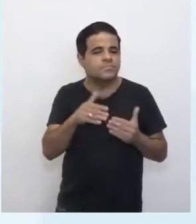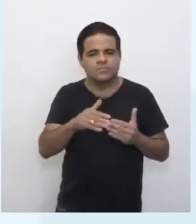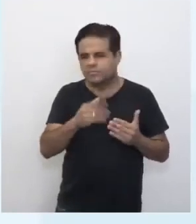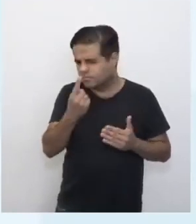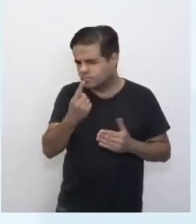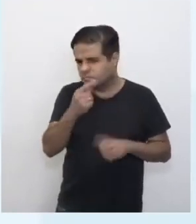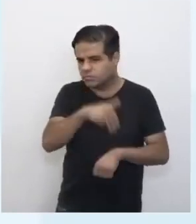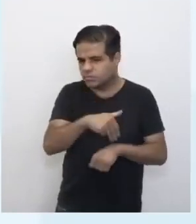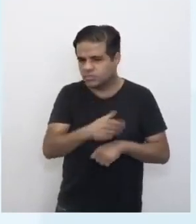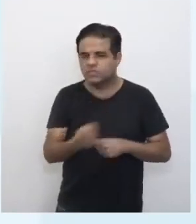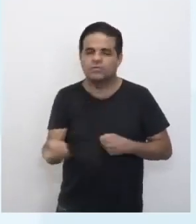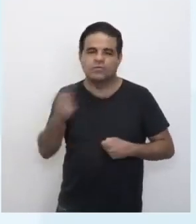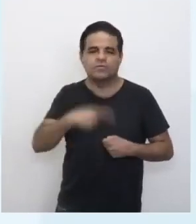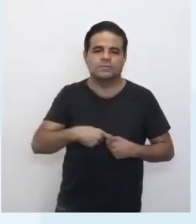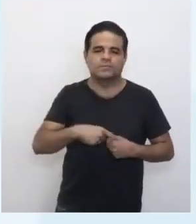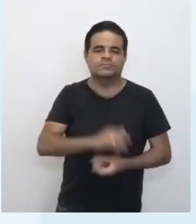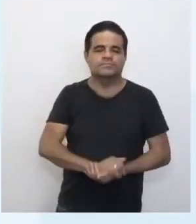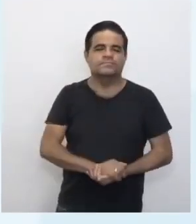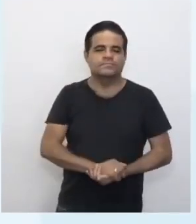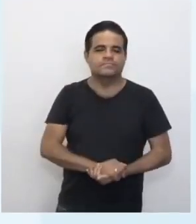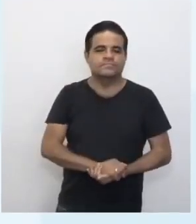Mais um minutinho e a gente já volta.